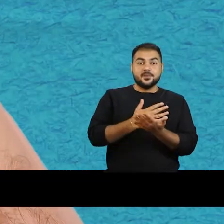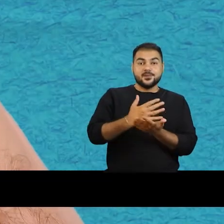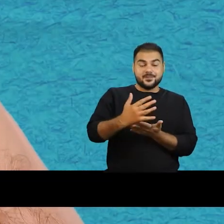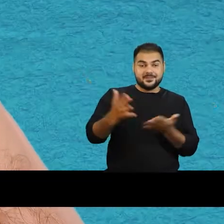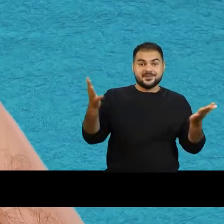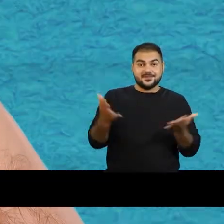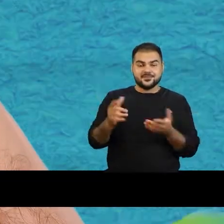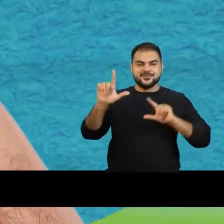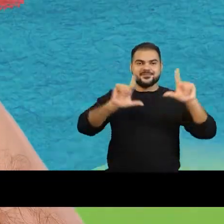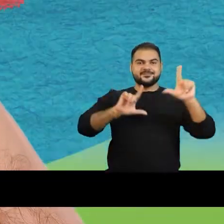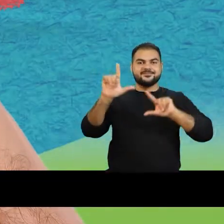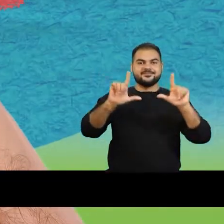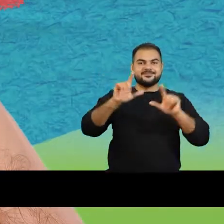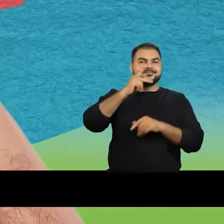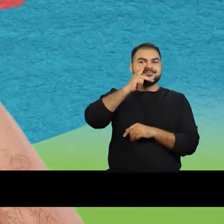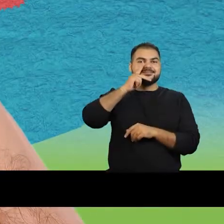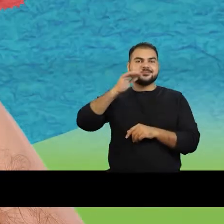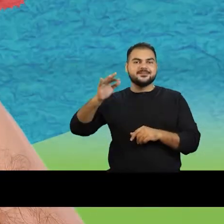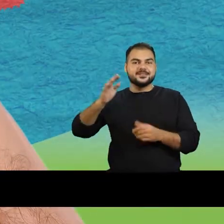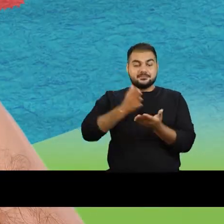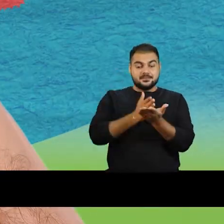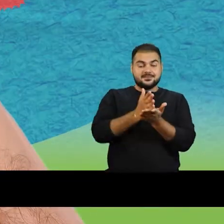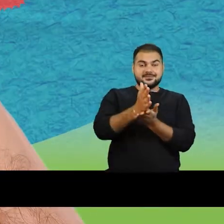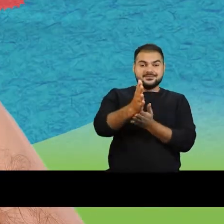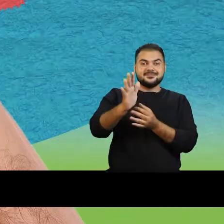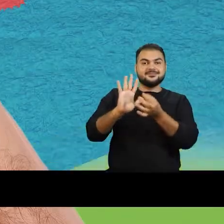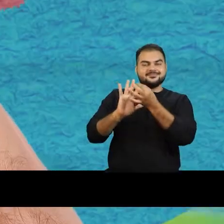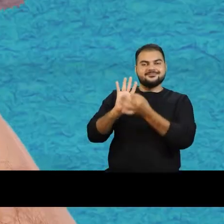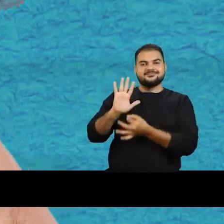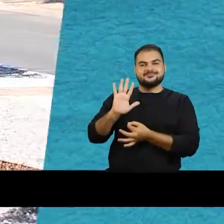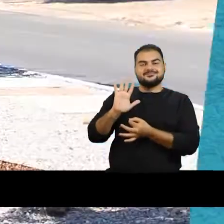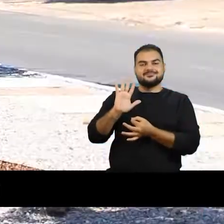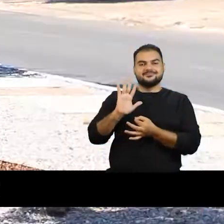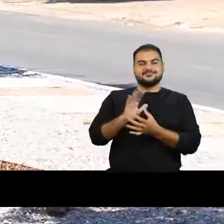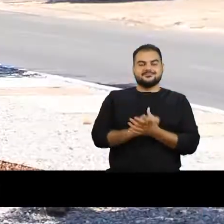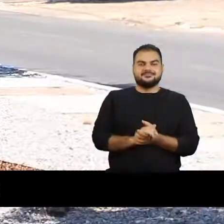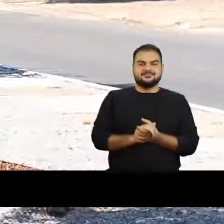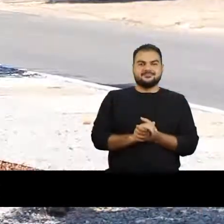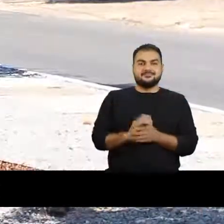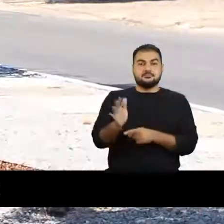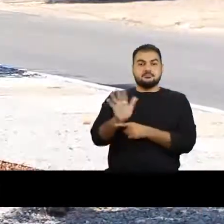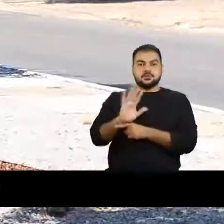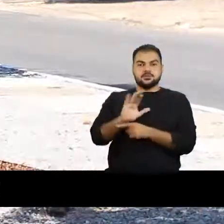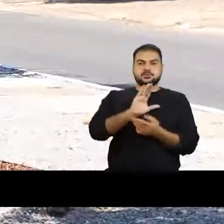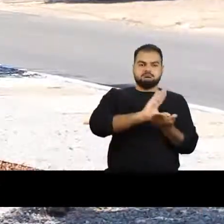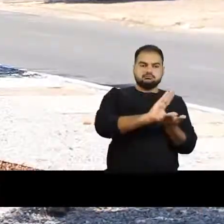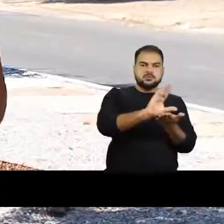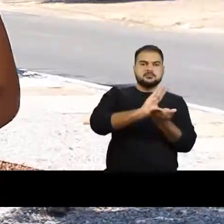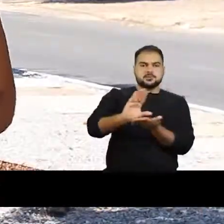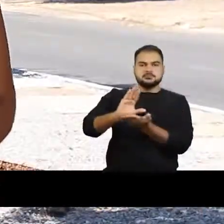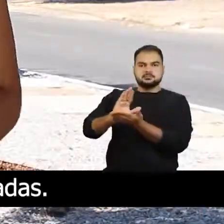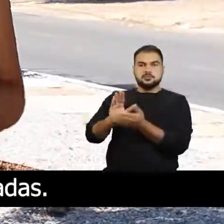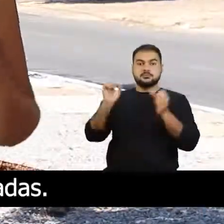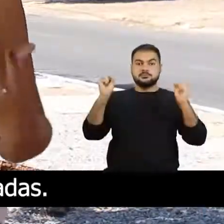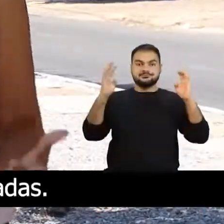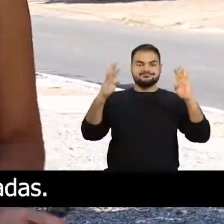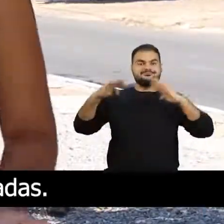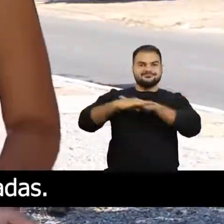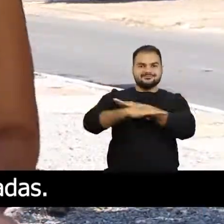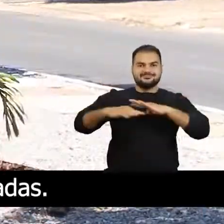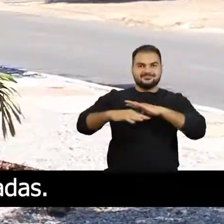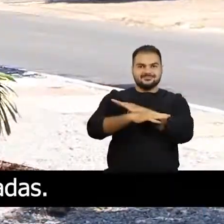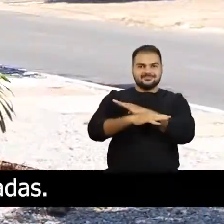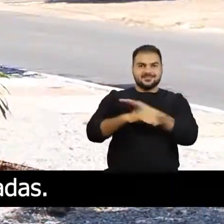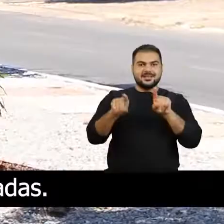Começa agora o programa Parnaíba na Mão Certa. Mão Santa investiu em mobilidade urbana e